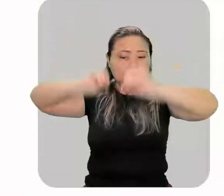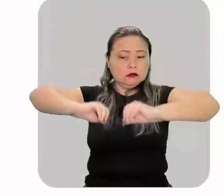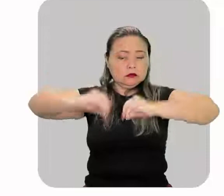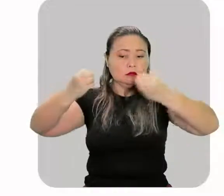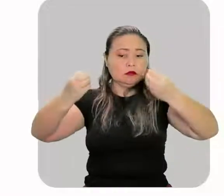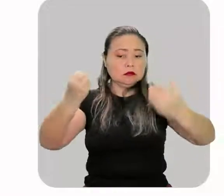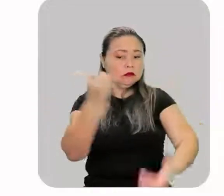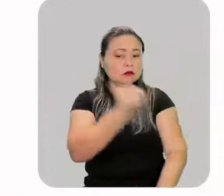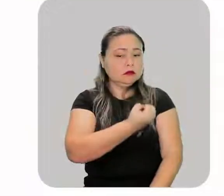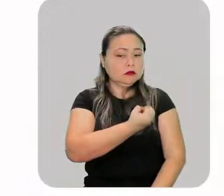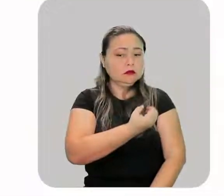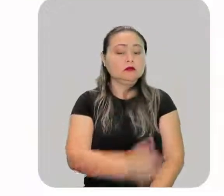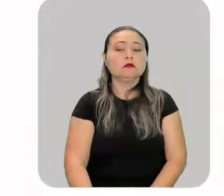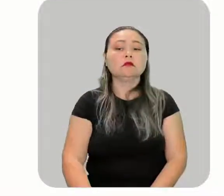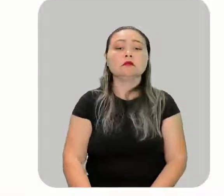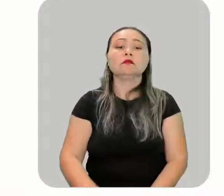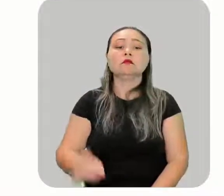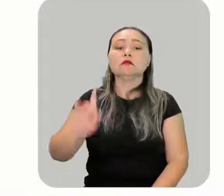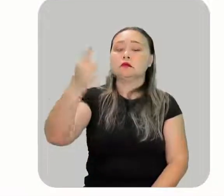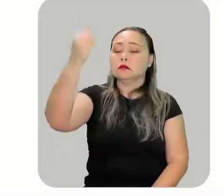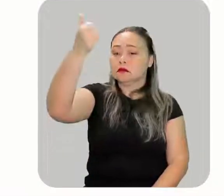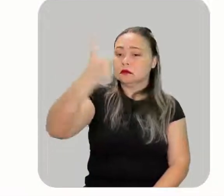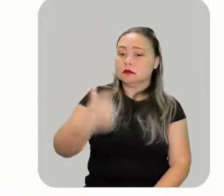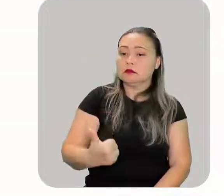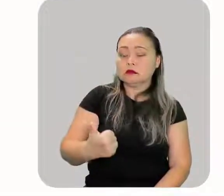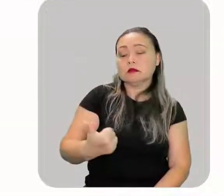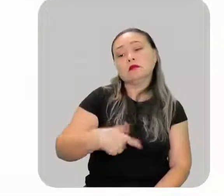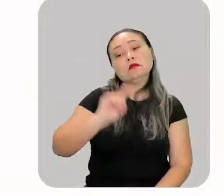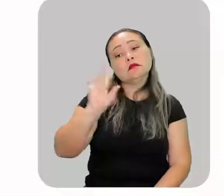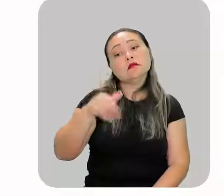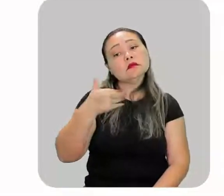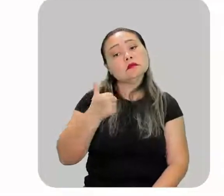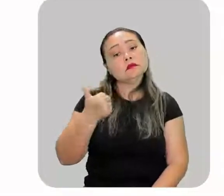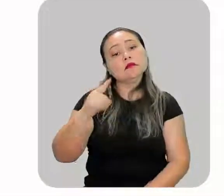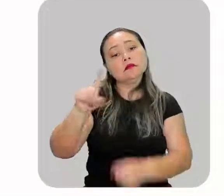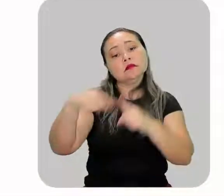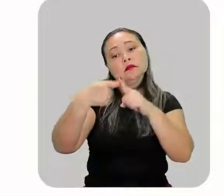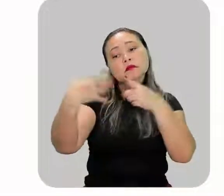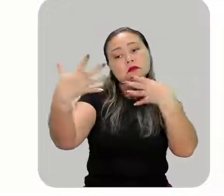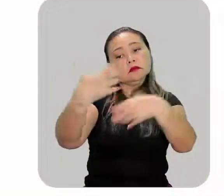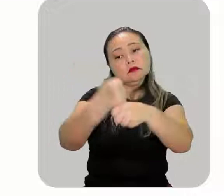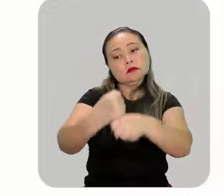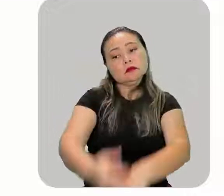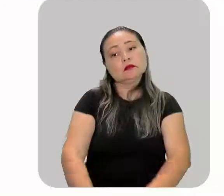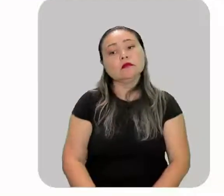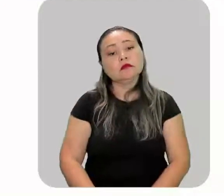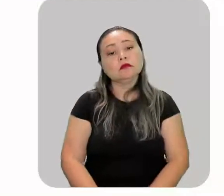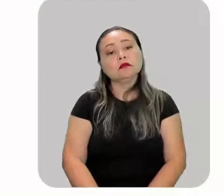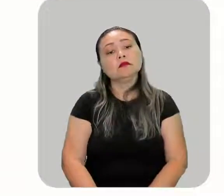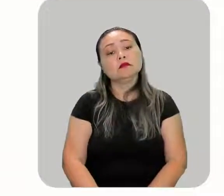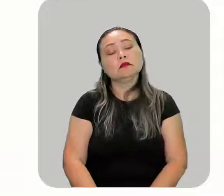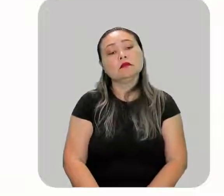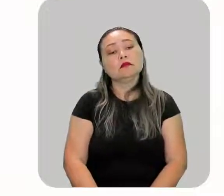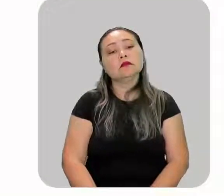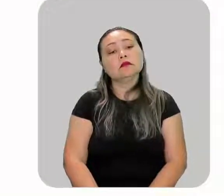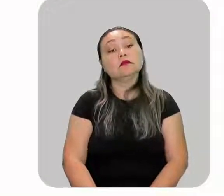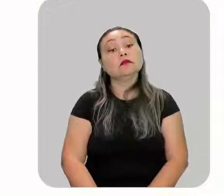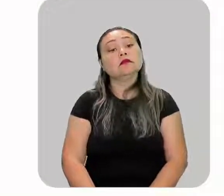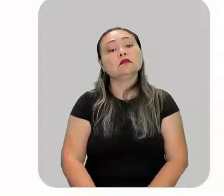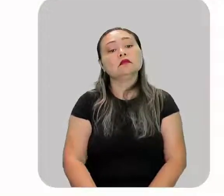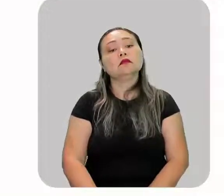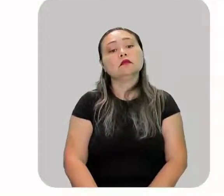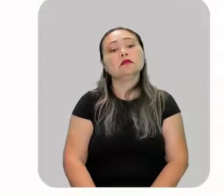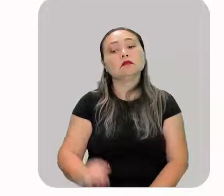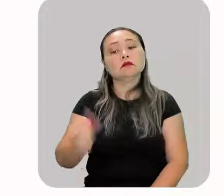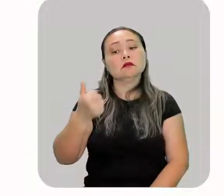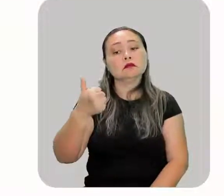valores, né? Vamos descer o primeiro e vamos lá. Começando, né? Multiplica e soma. Multiplica e soma. 1 vezes menos 2. Menos 2.